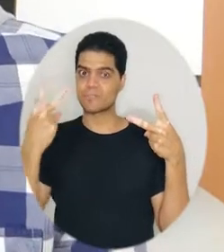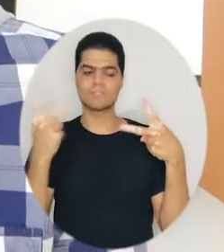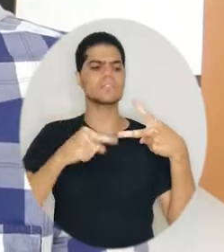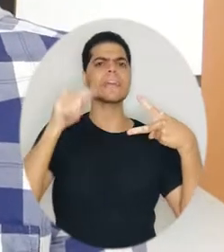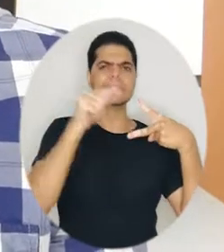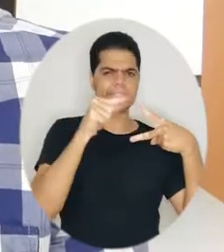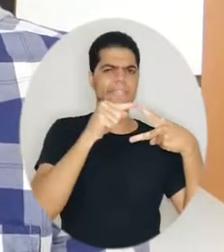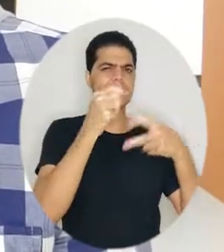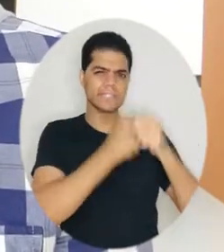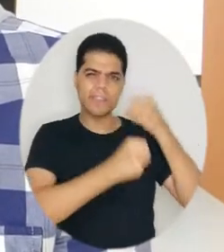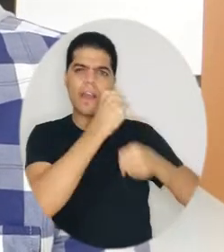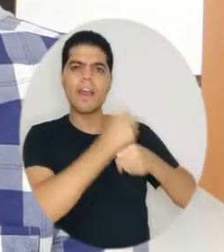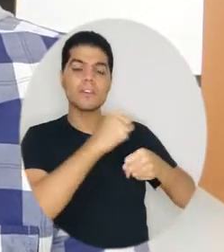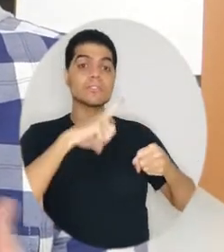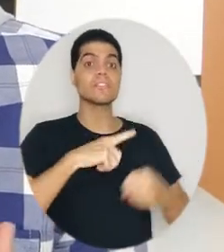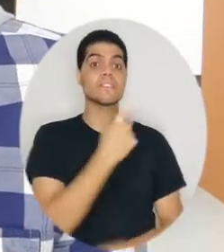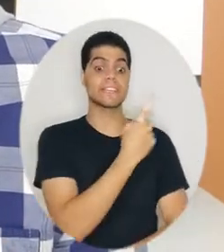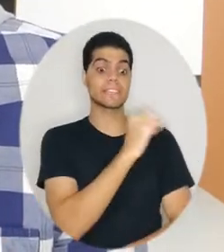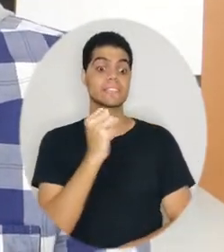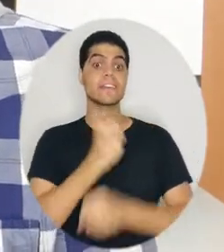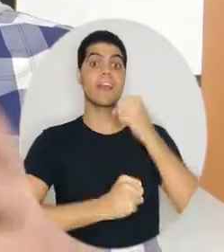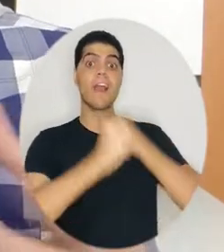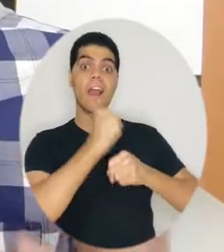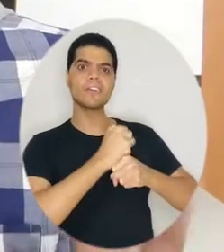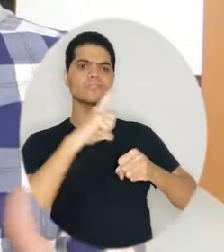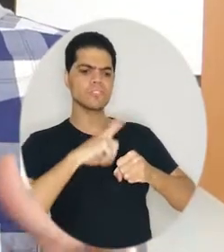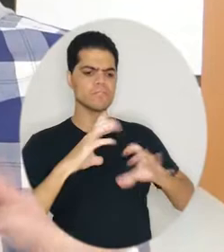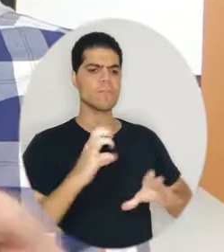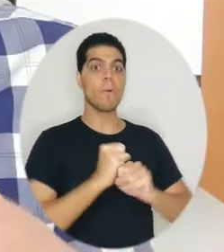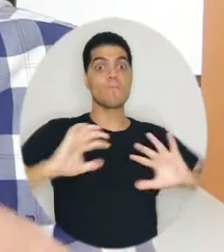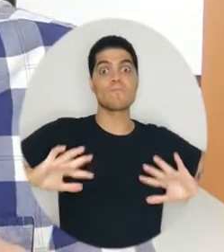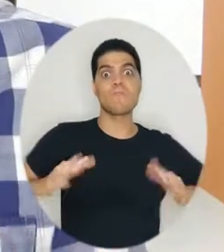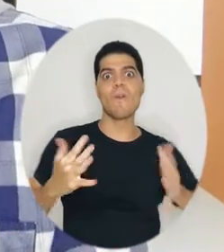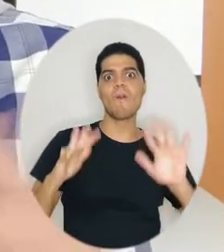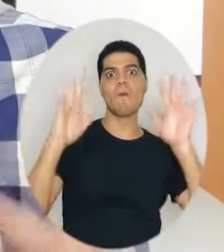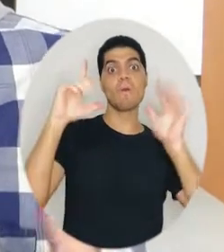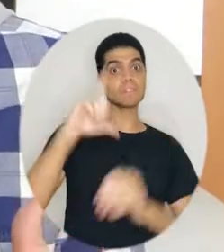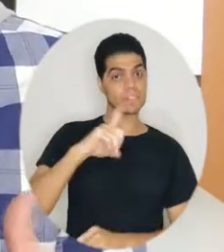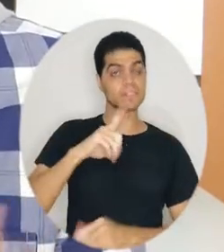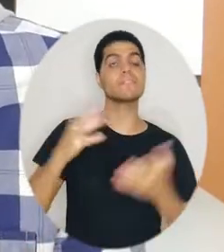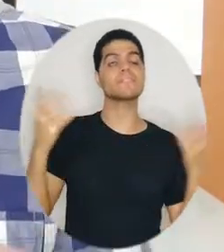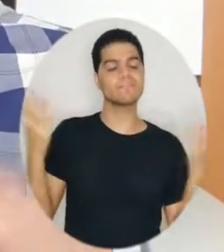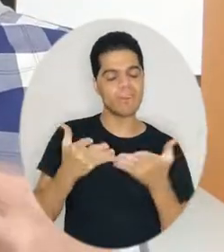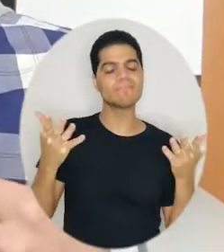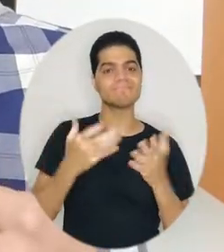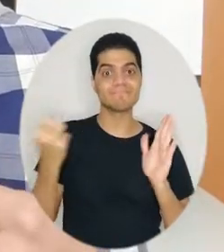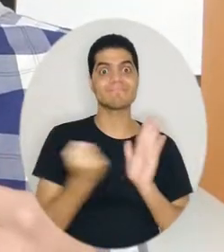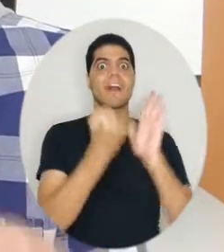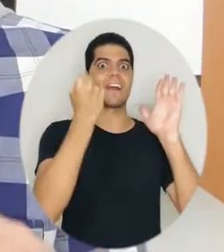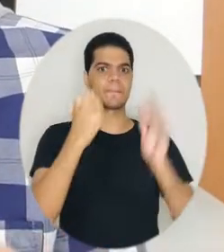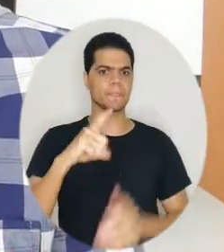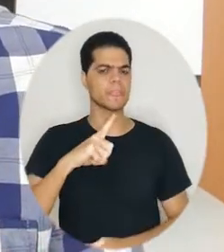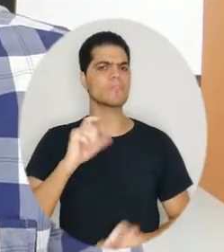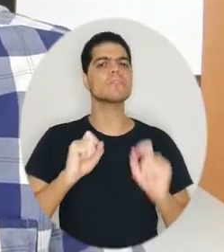no Centenário da Independência do Brasil foi programado uma grande comemoração né o remédio de histórica na